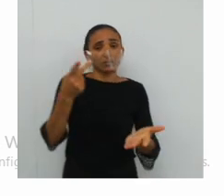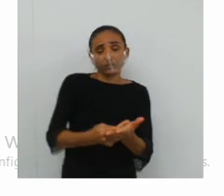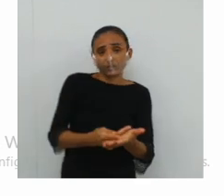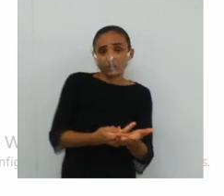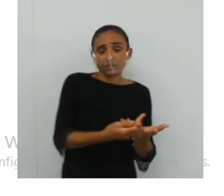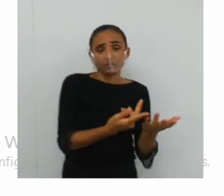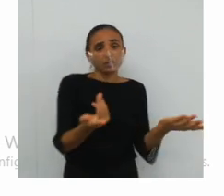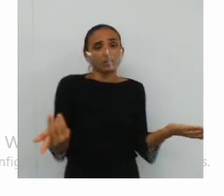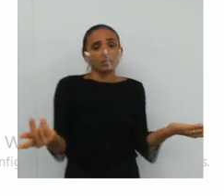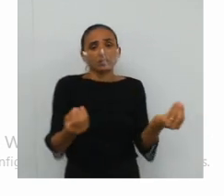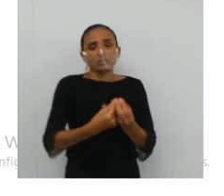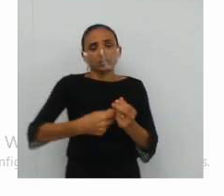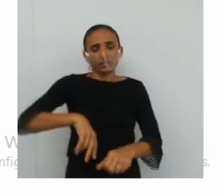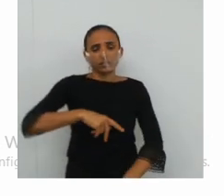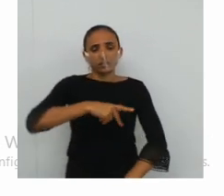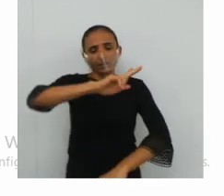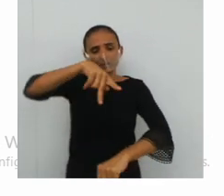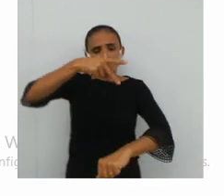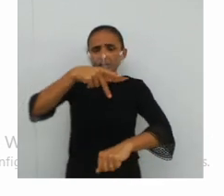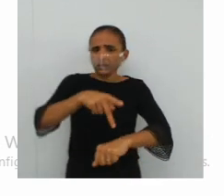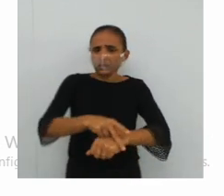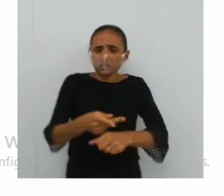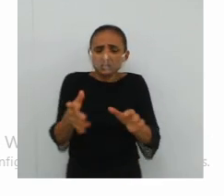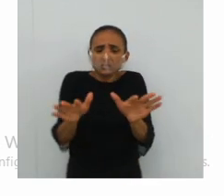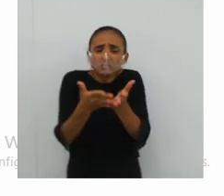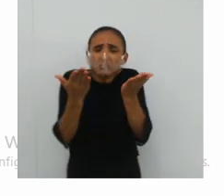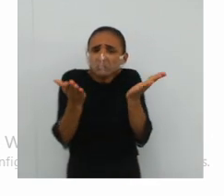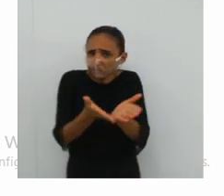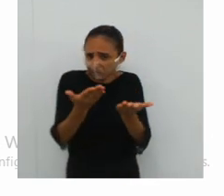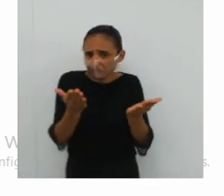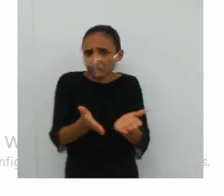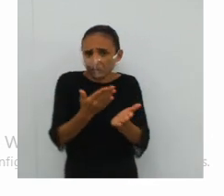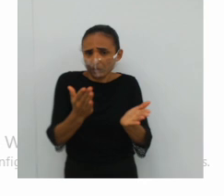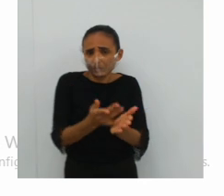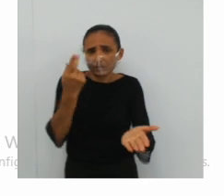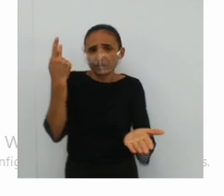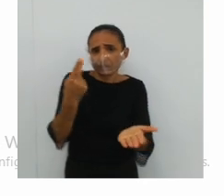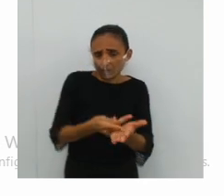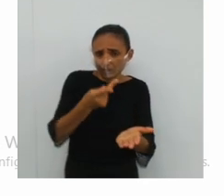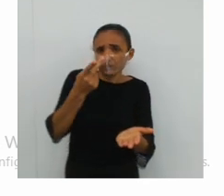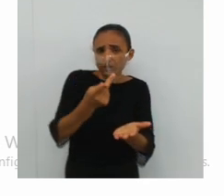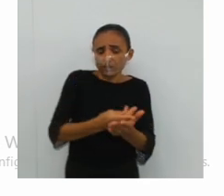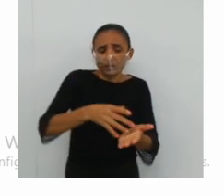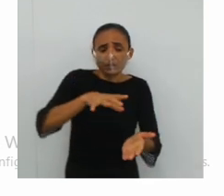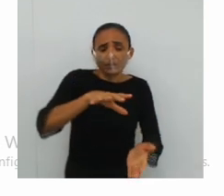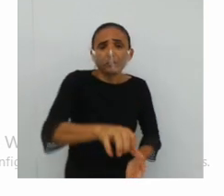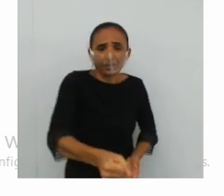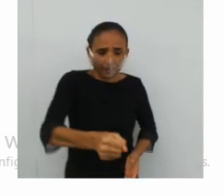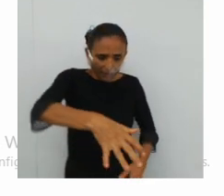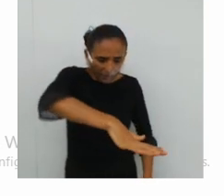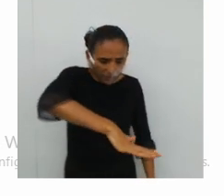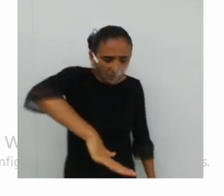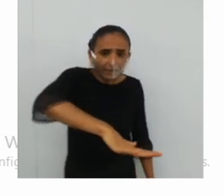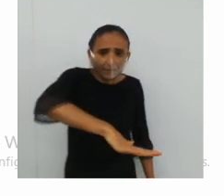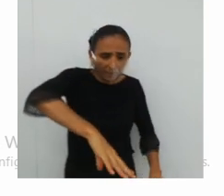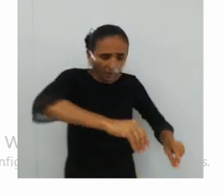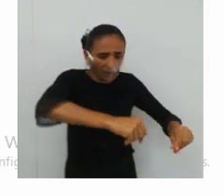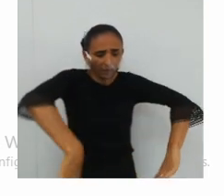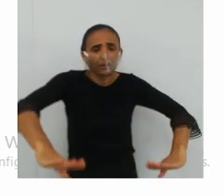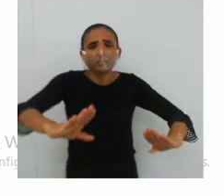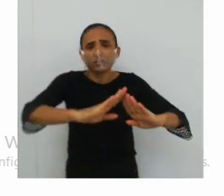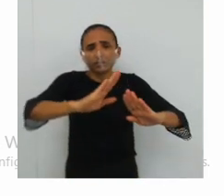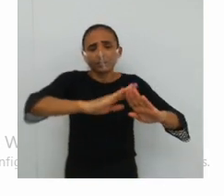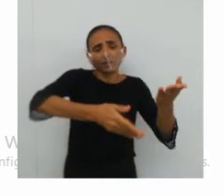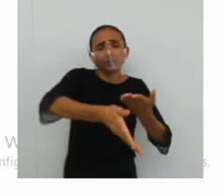aí em países pobres, em desenvolvimento. Tá? E essas questões de posse, elas estão muito relacionadas com o